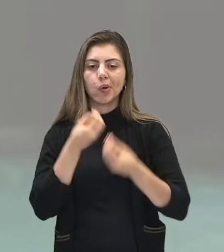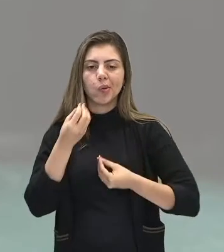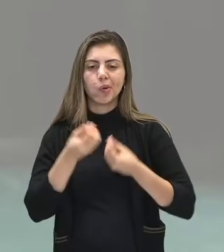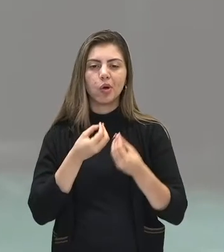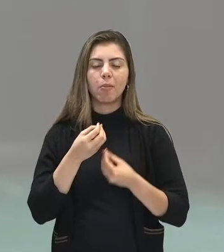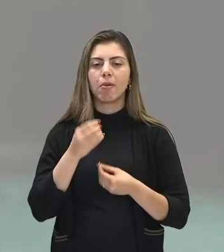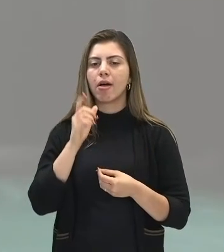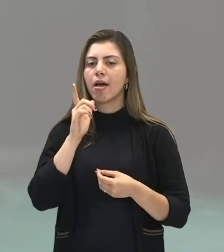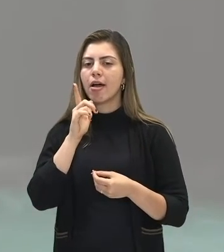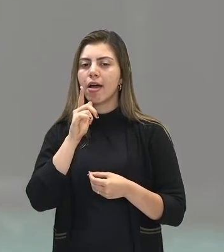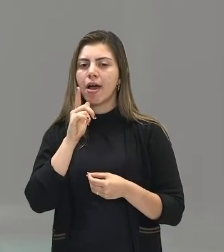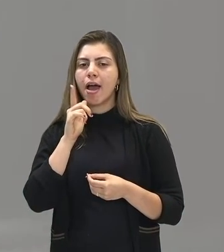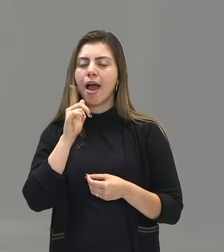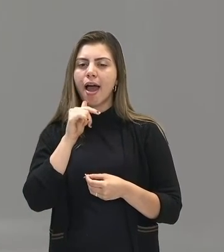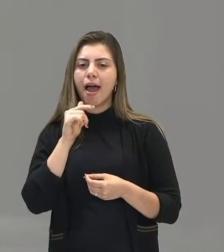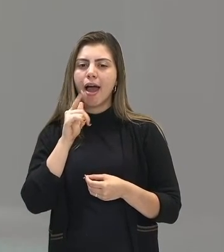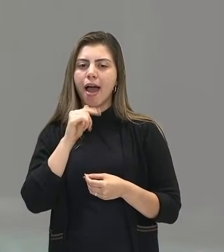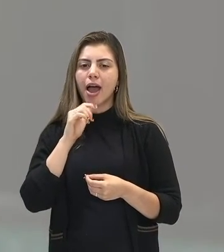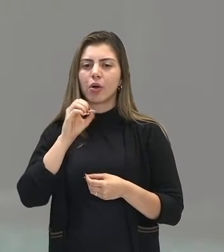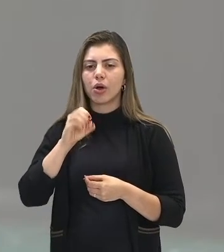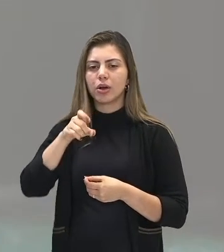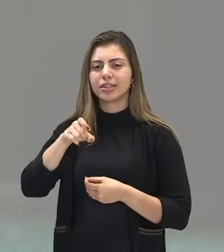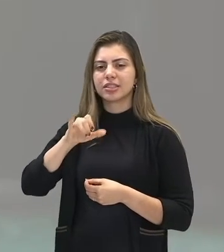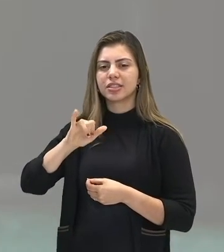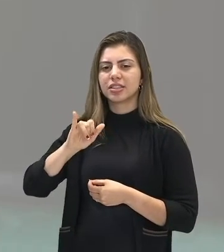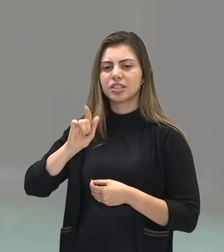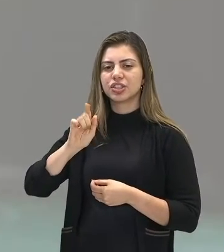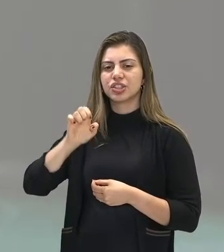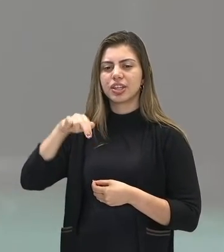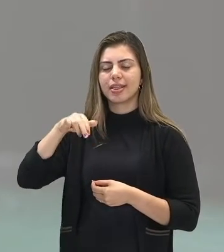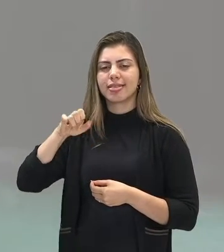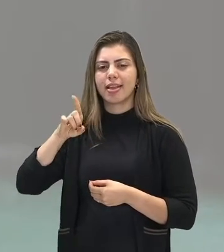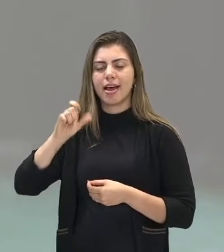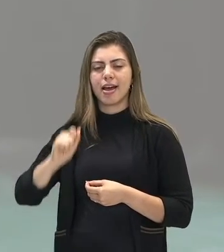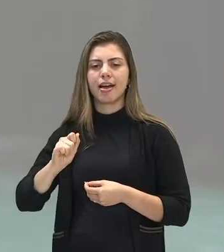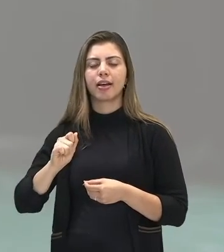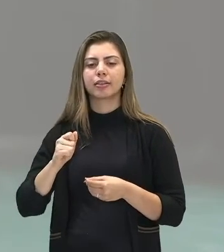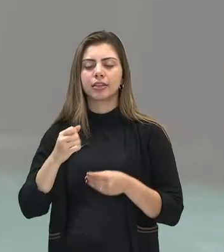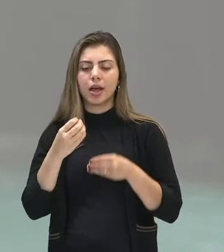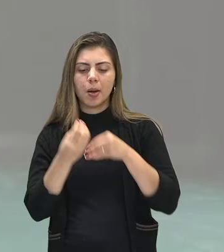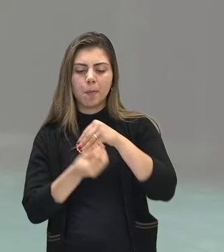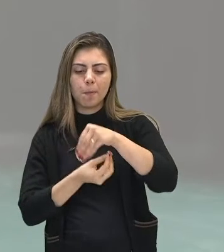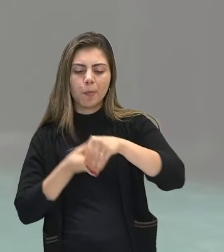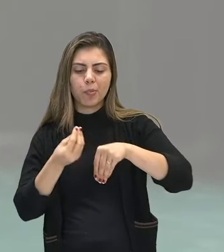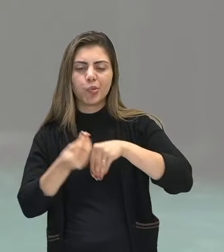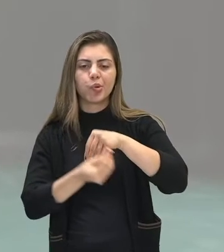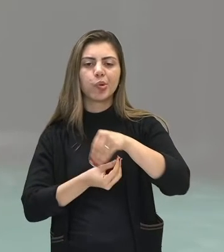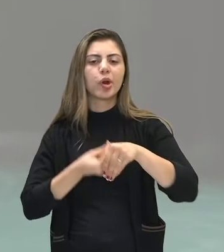da água oxigenada com